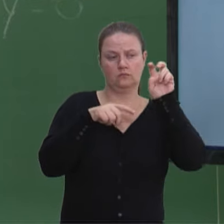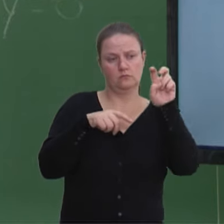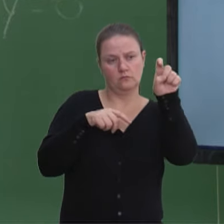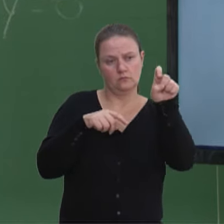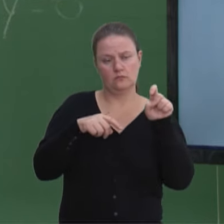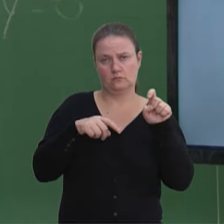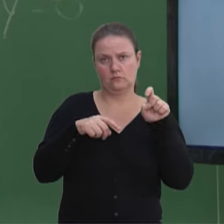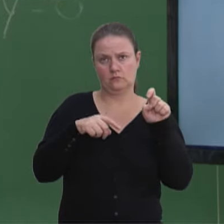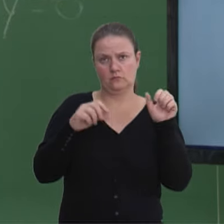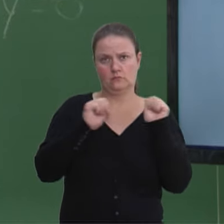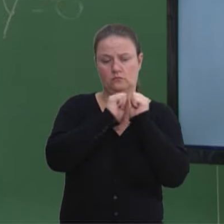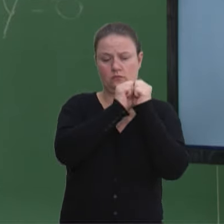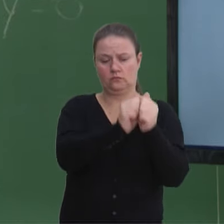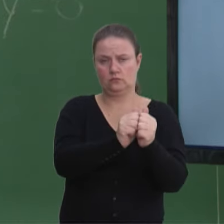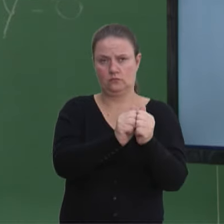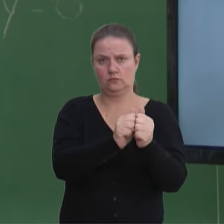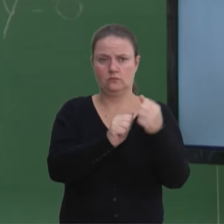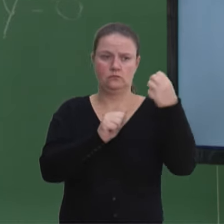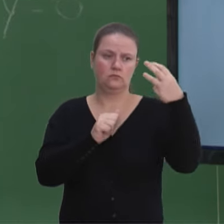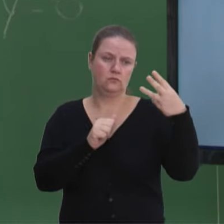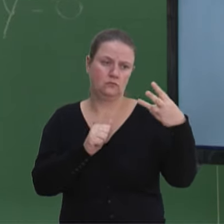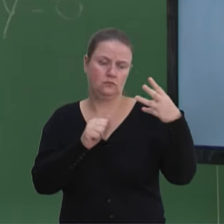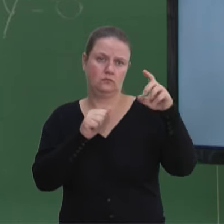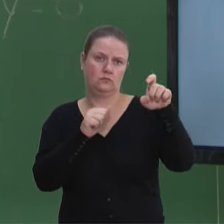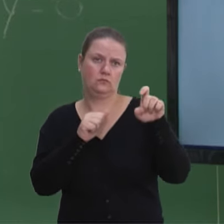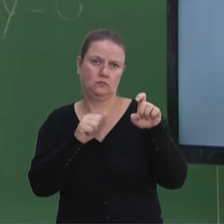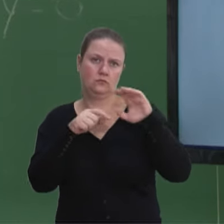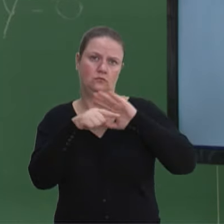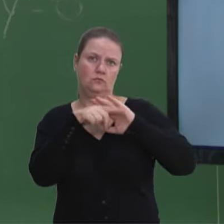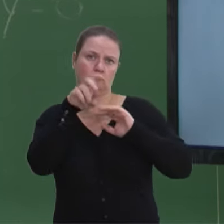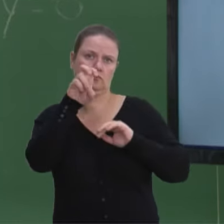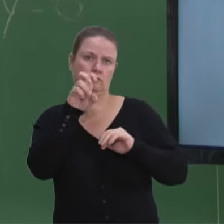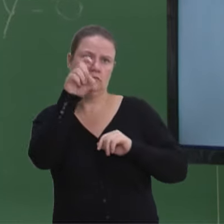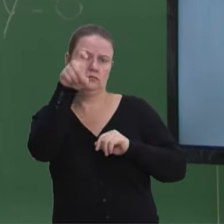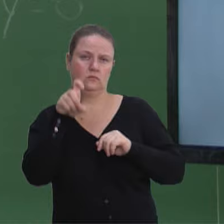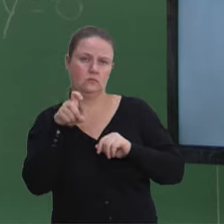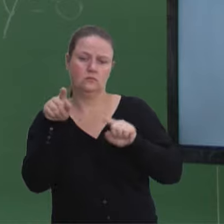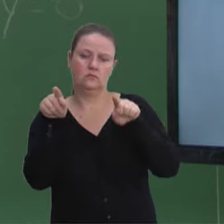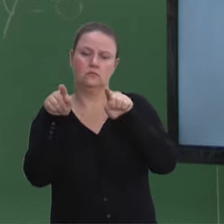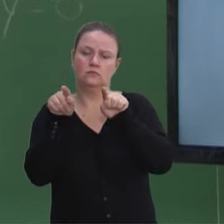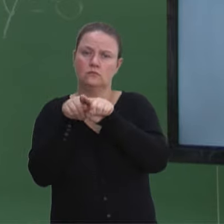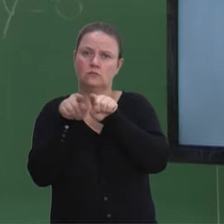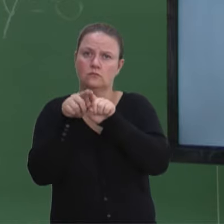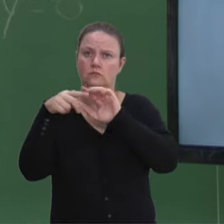correto? 3x menos 5x menos 2x.